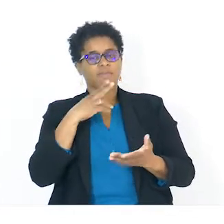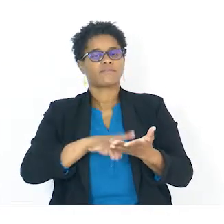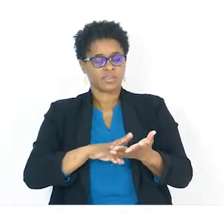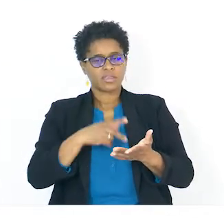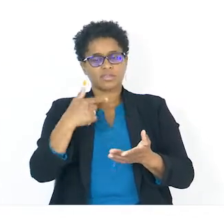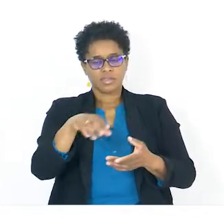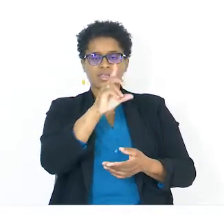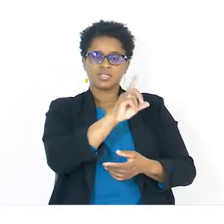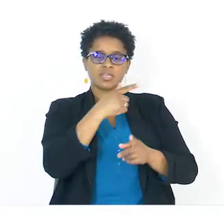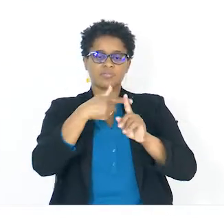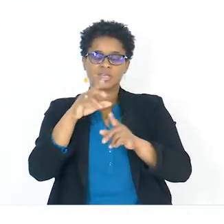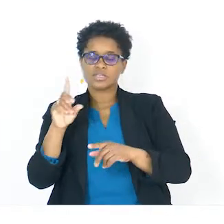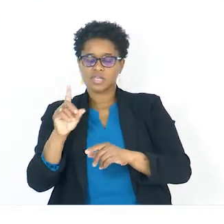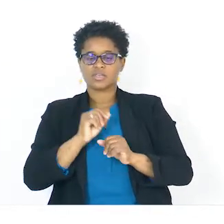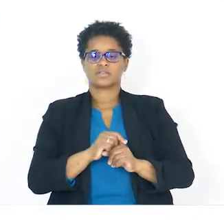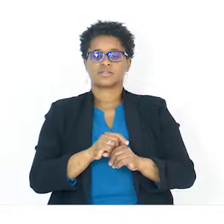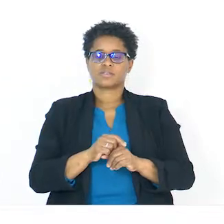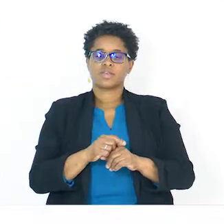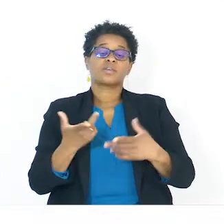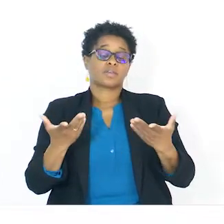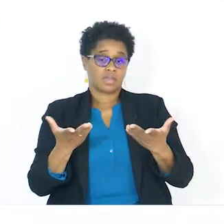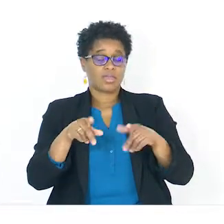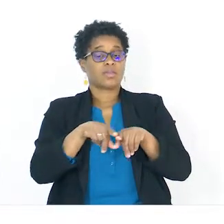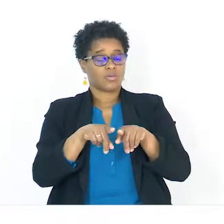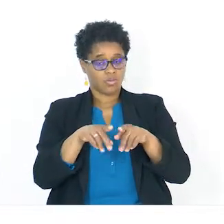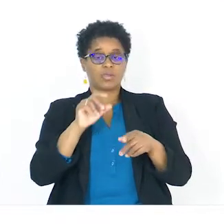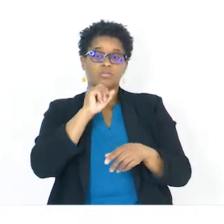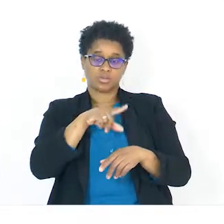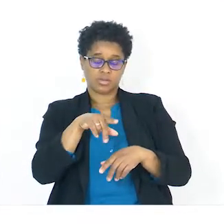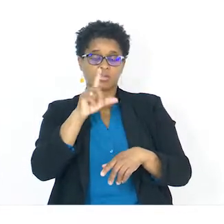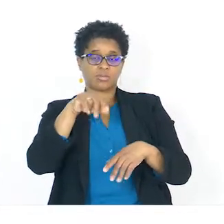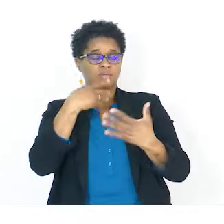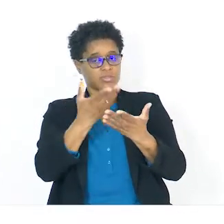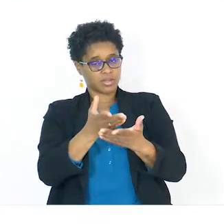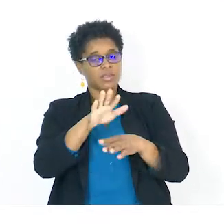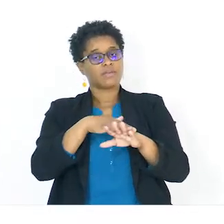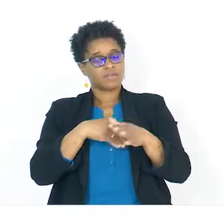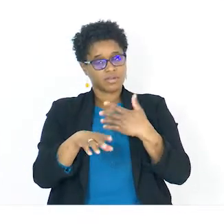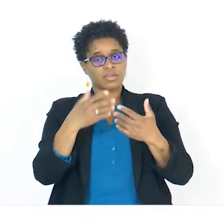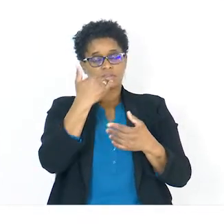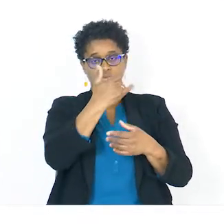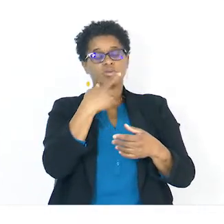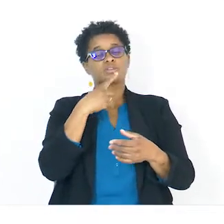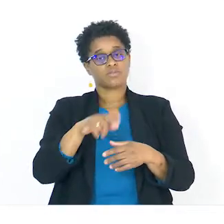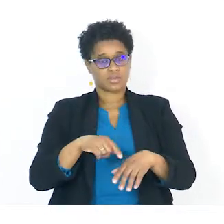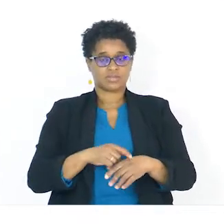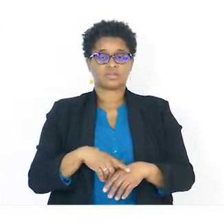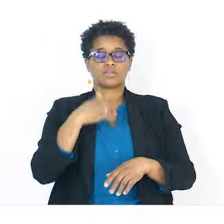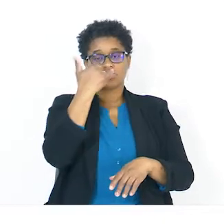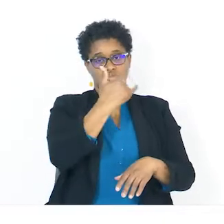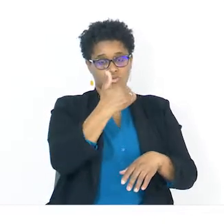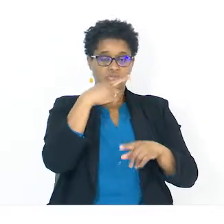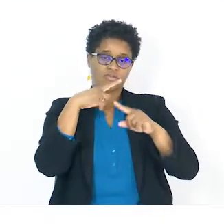verdade, tem 6 mais 6. Que significa o mesmo, podemos também representar em 2